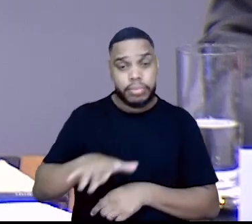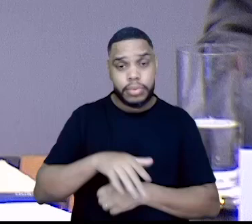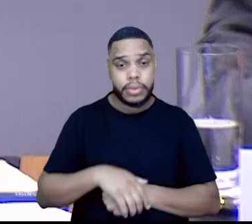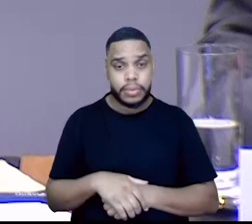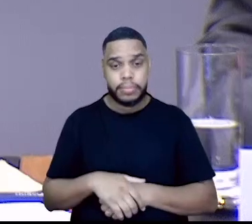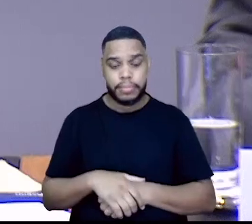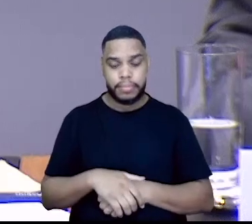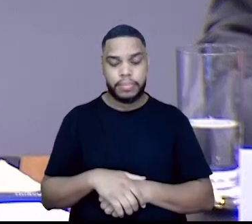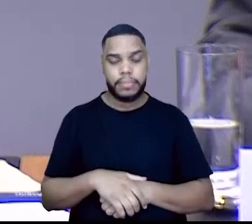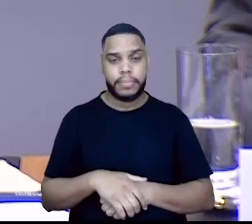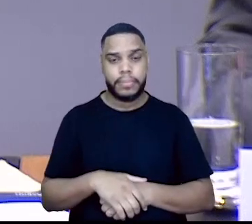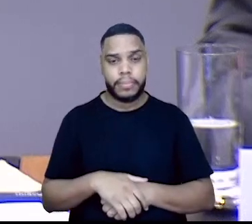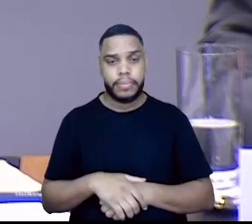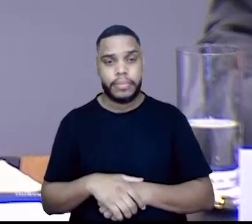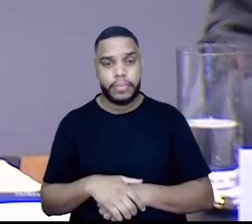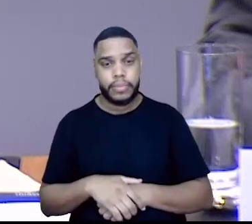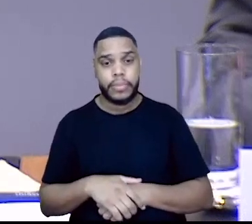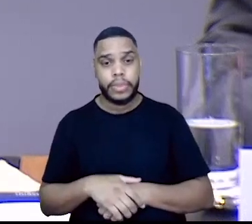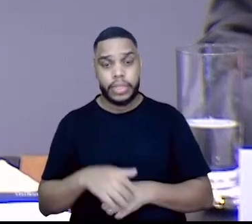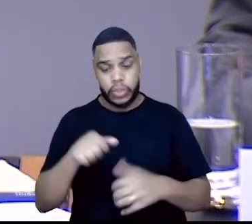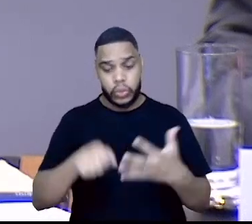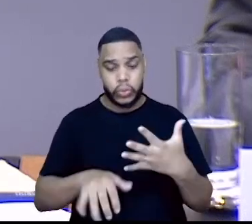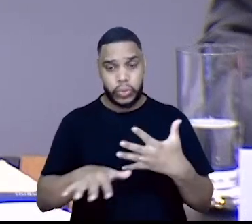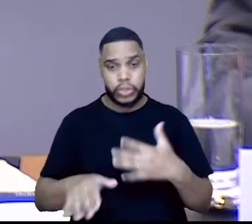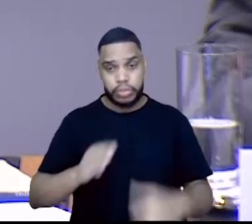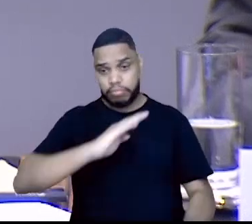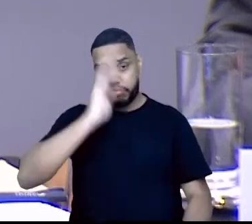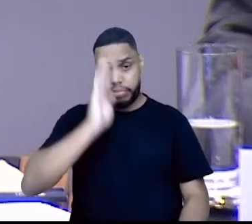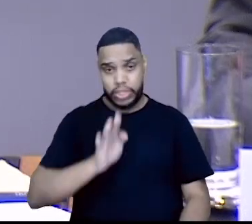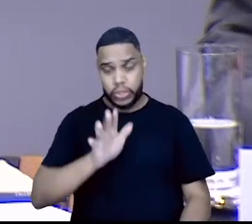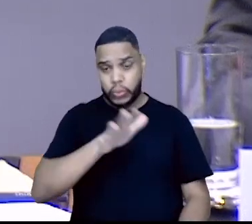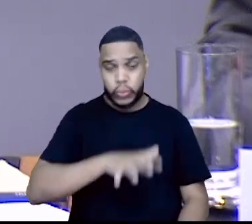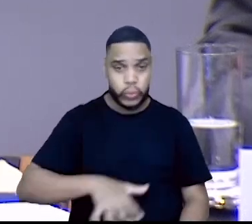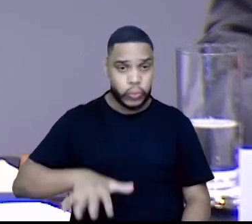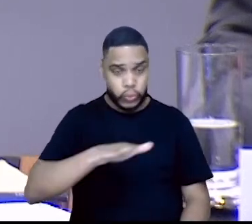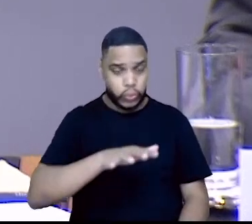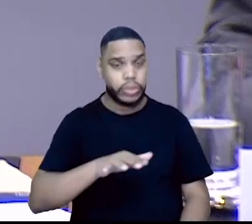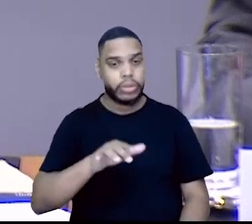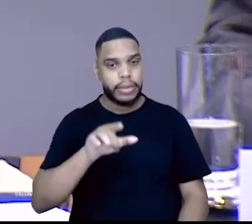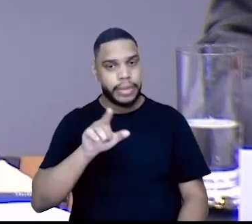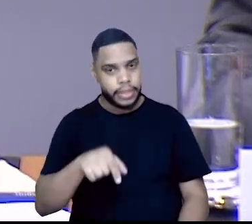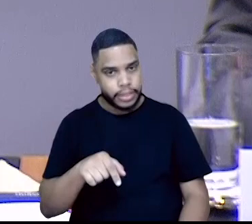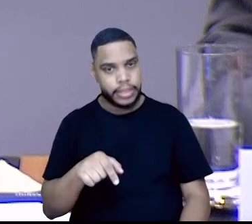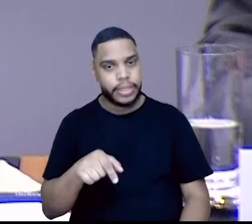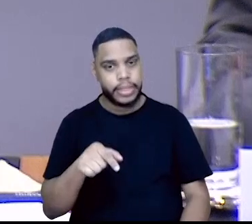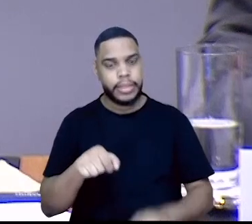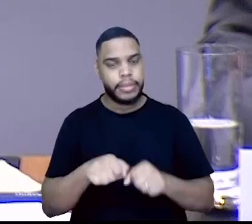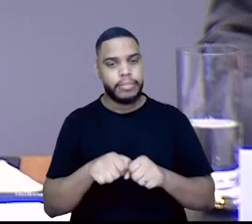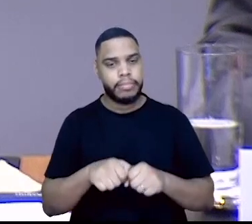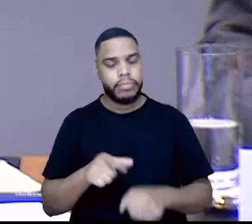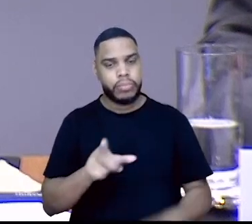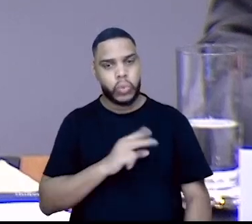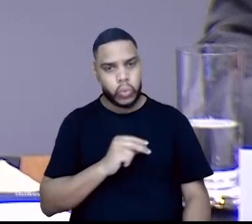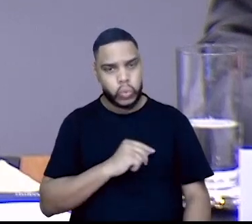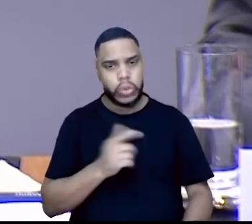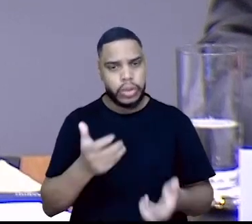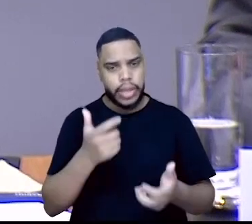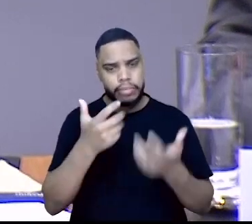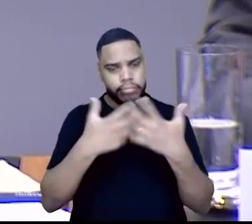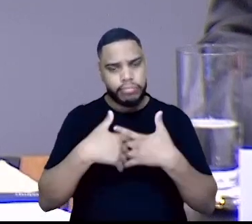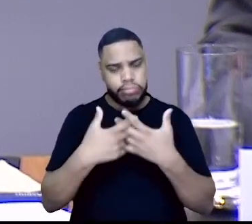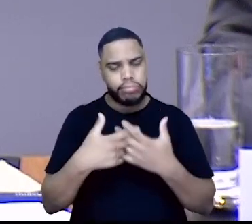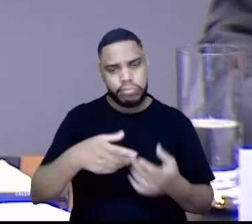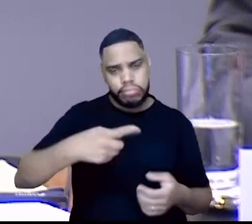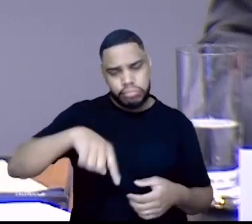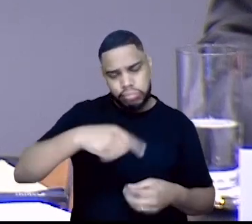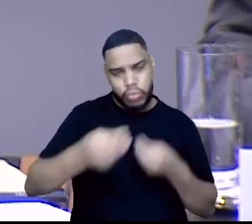da jurisdição no Brasil em geral, que é um fenômeno espantoso e que eu gostaria de refletir a respeito